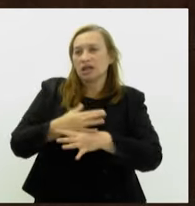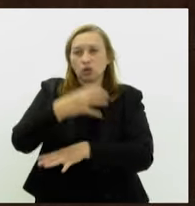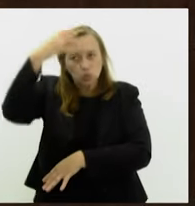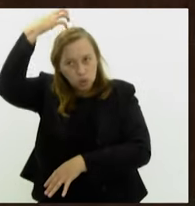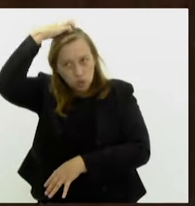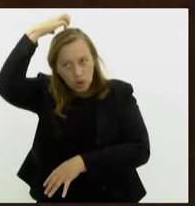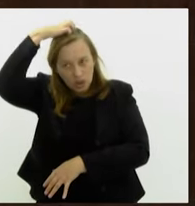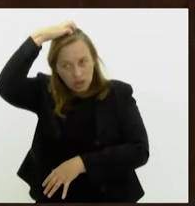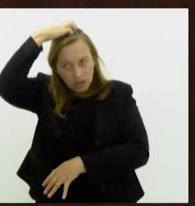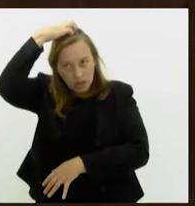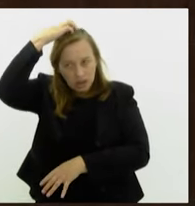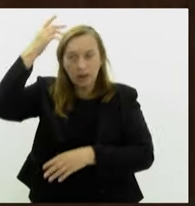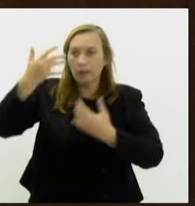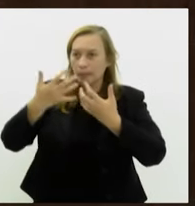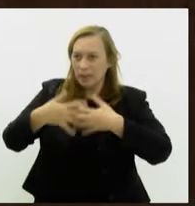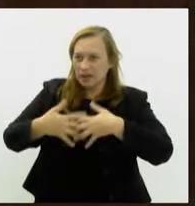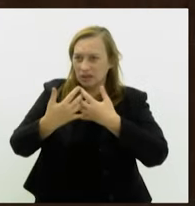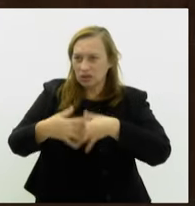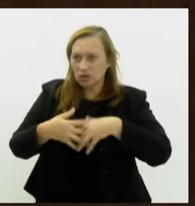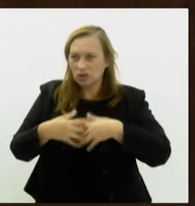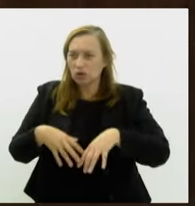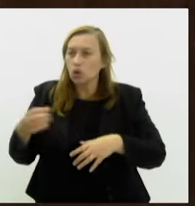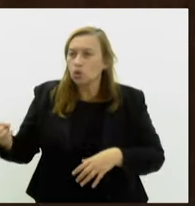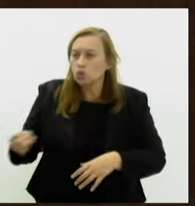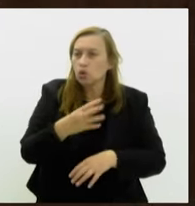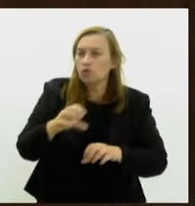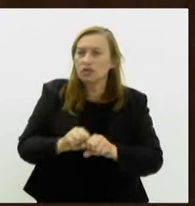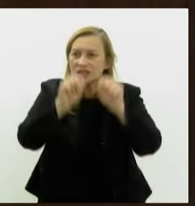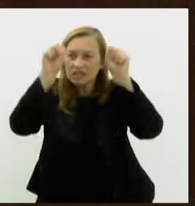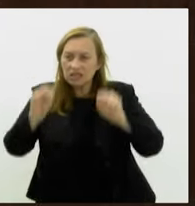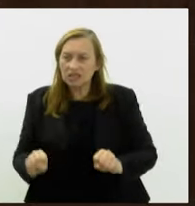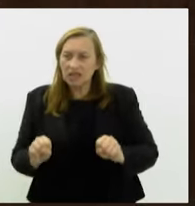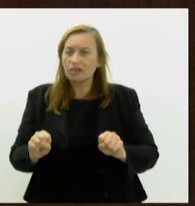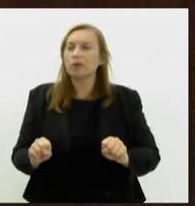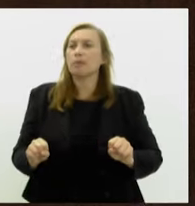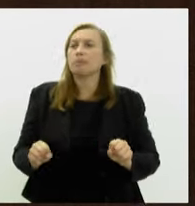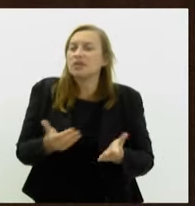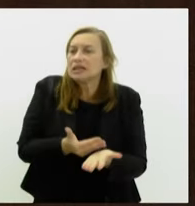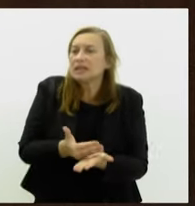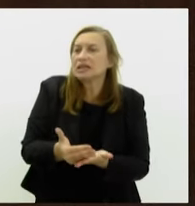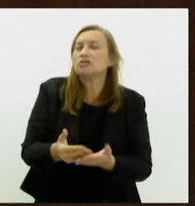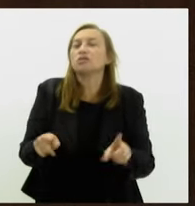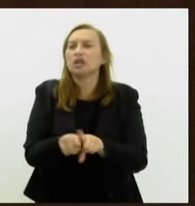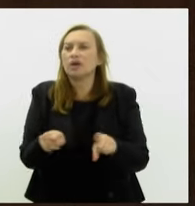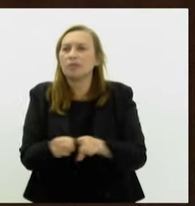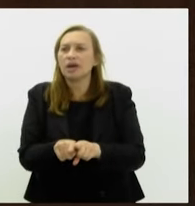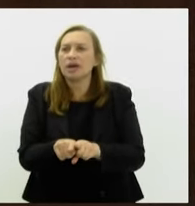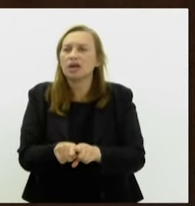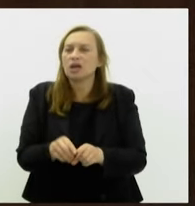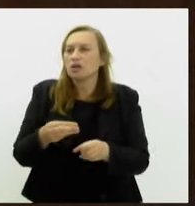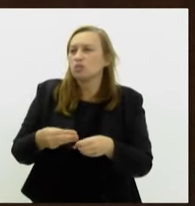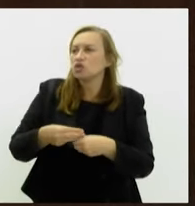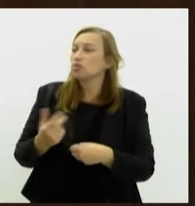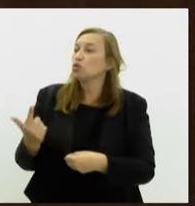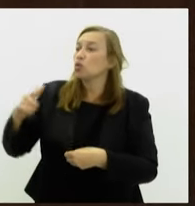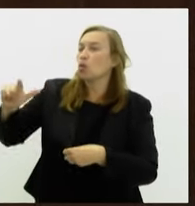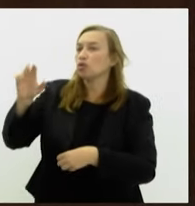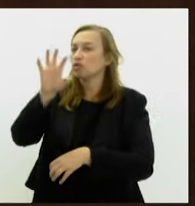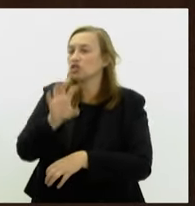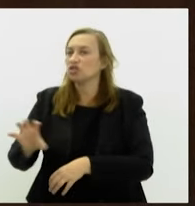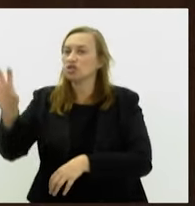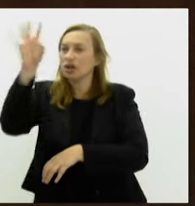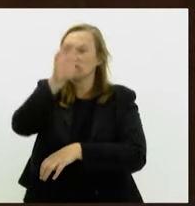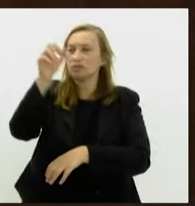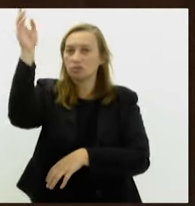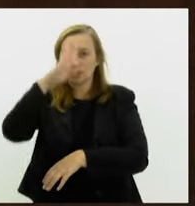municípios pilotos desse novo sistema, assim como também municípios de outros estados